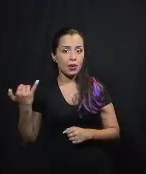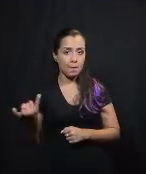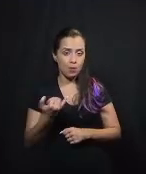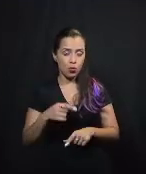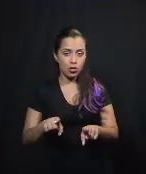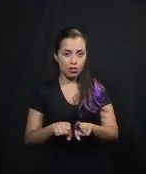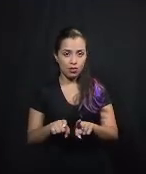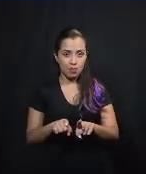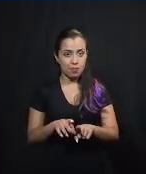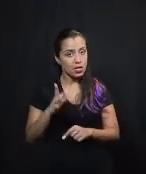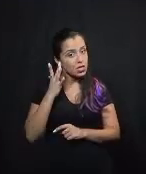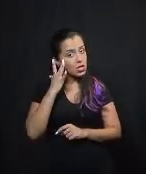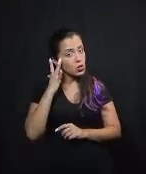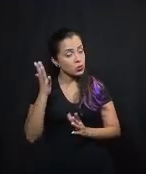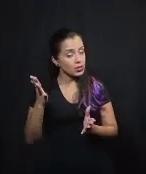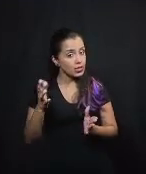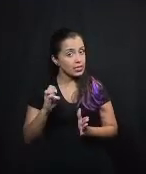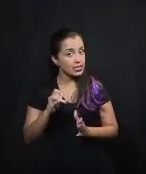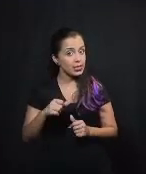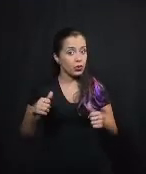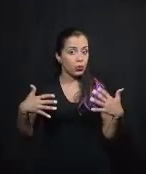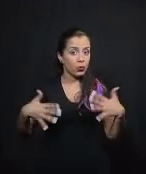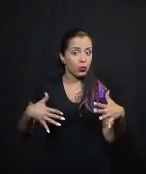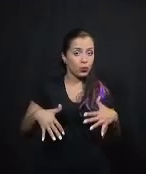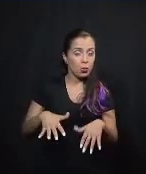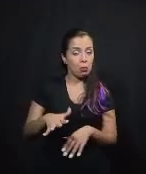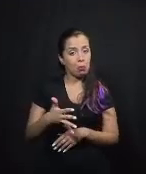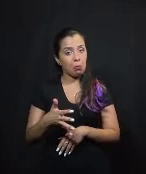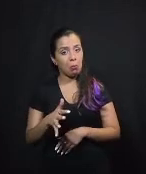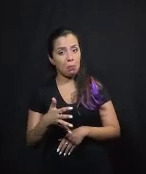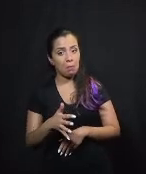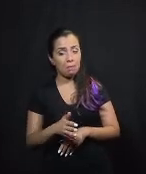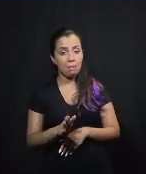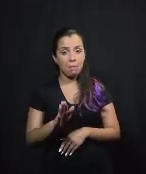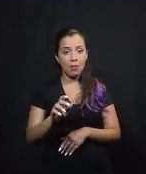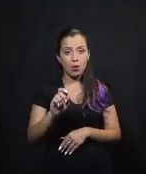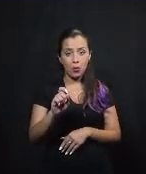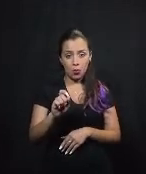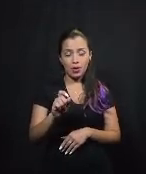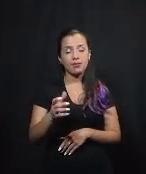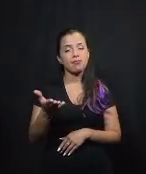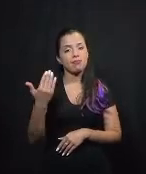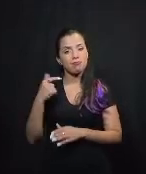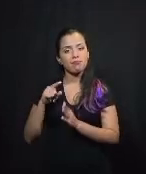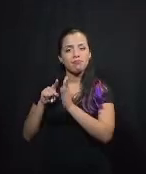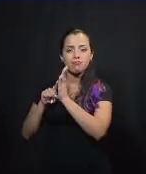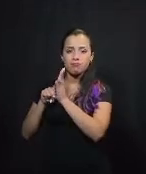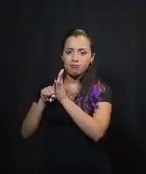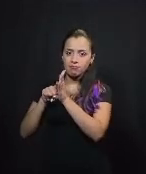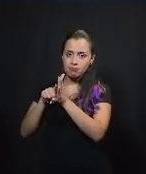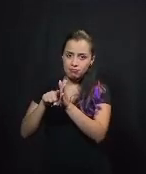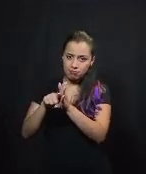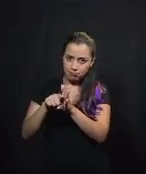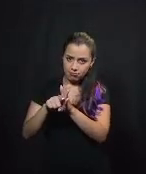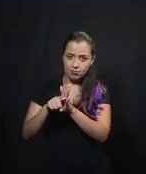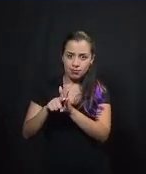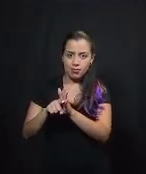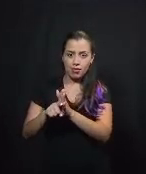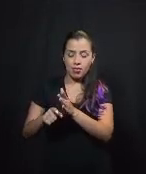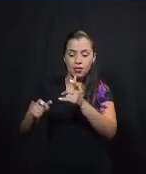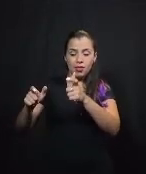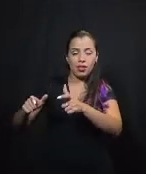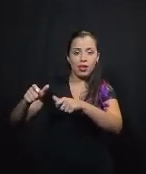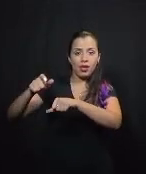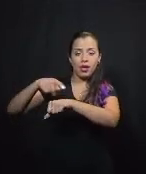um pouco mais, ter mais pesquisas em torno disso, mas isso se pesquisou muito, sobretudo na Itália, é